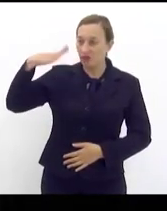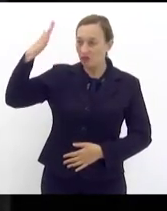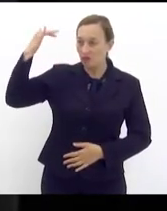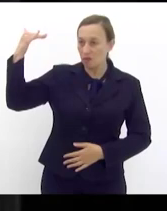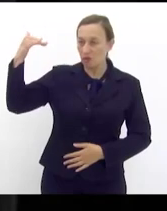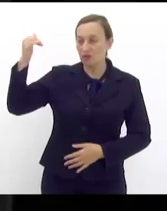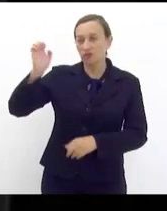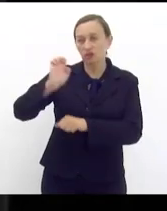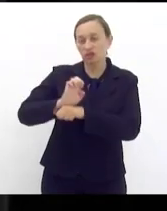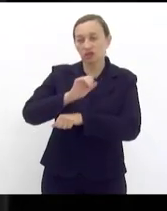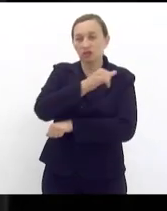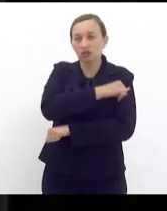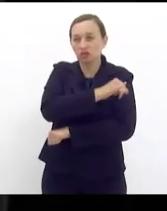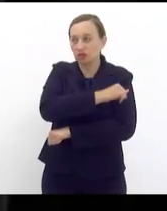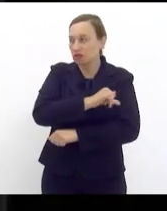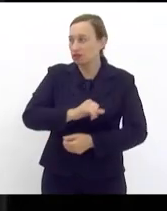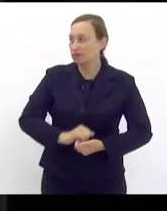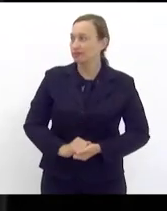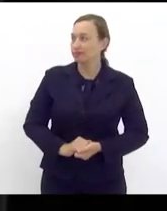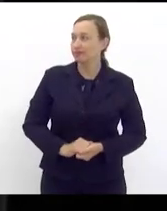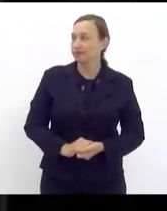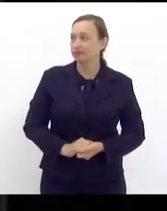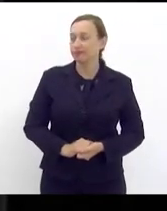de Janeiro, a medalha Tiradentes.